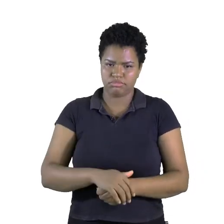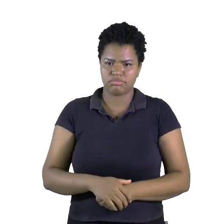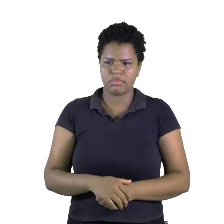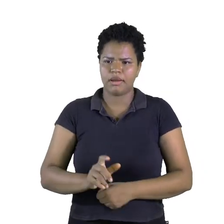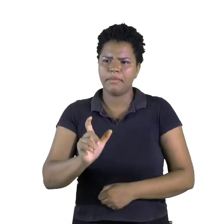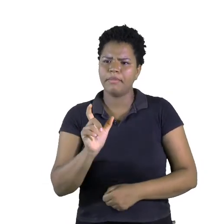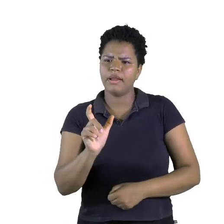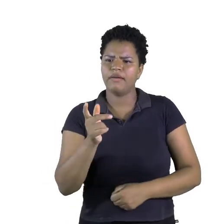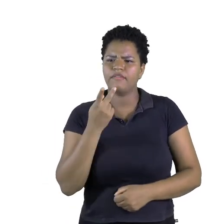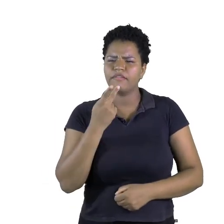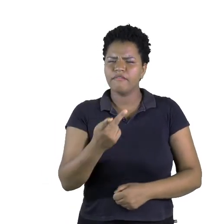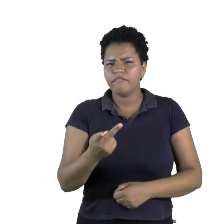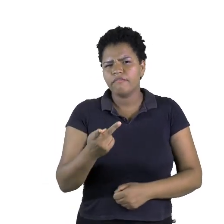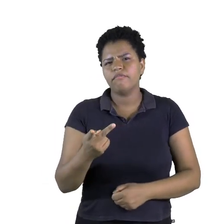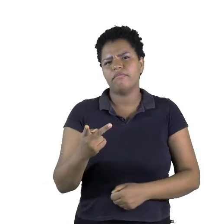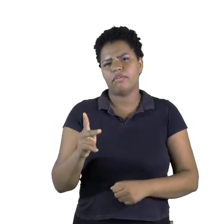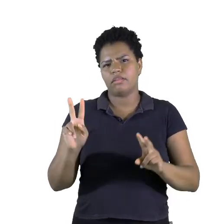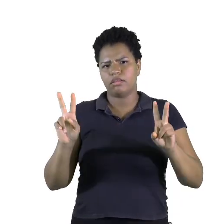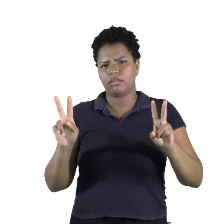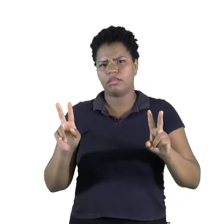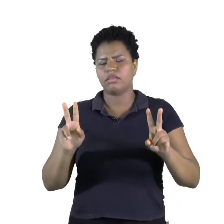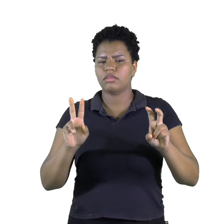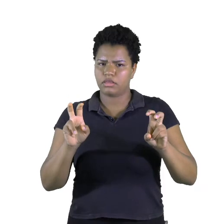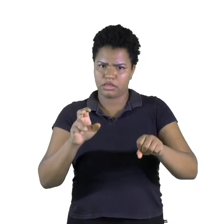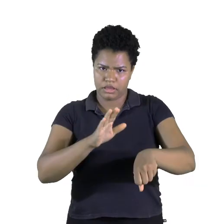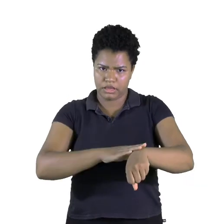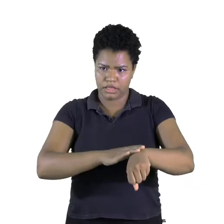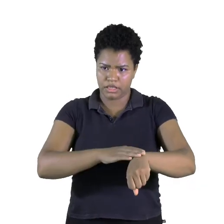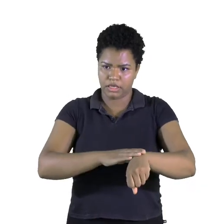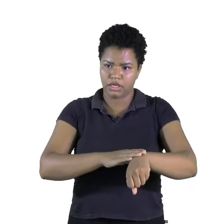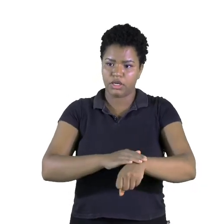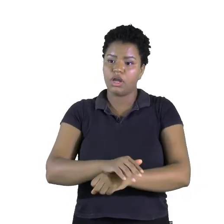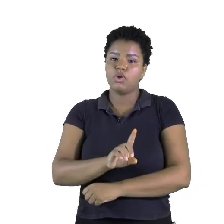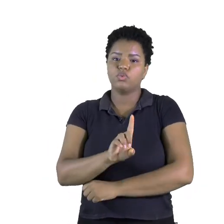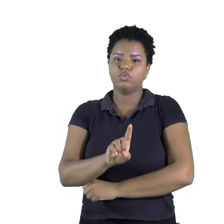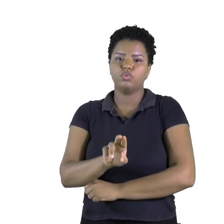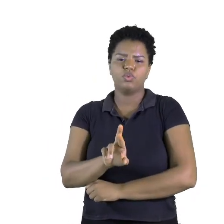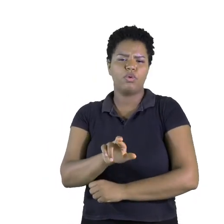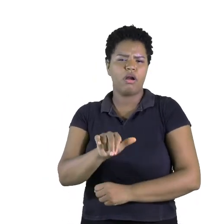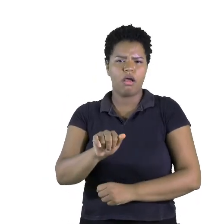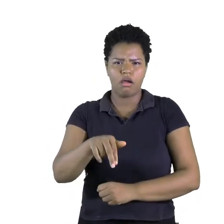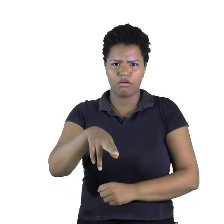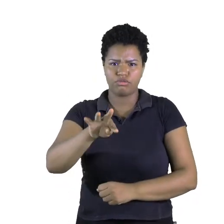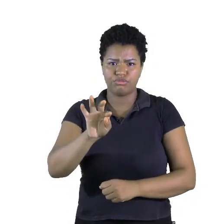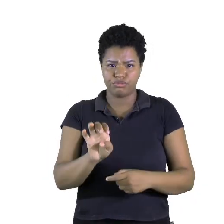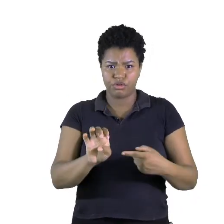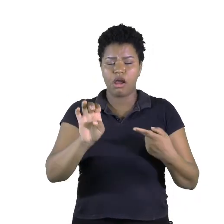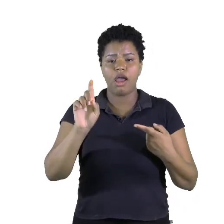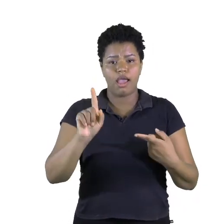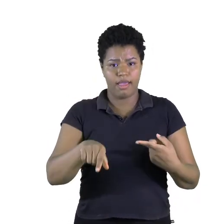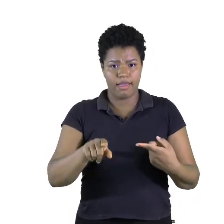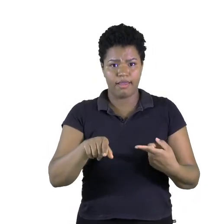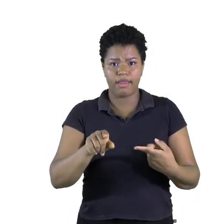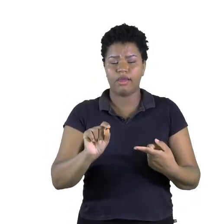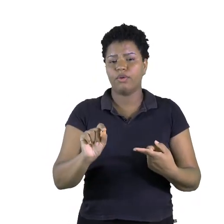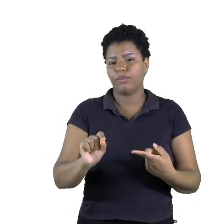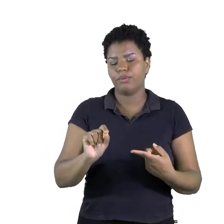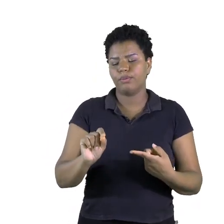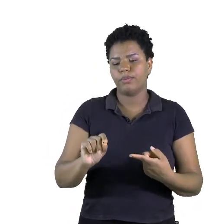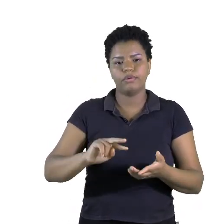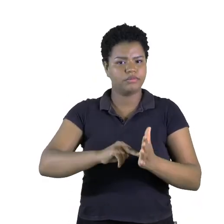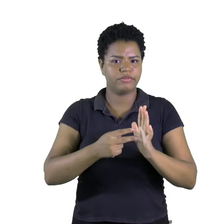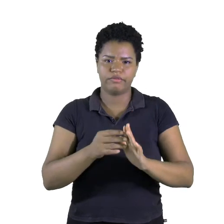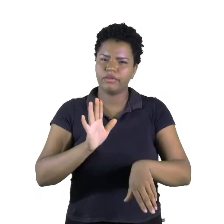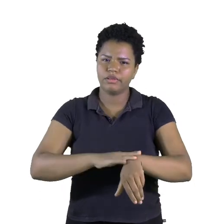fala de tempo? Sabe que, olha, era uma vez um casal que durante muito tempo. Então, a palavra durante está querendo dizer que tinha tempo que eles desejavam